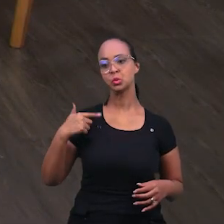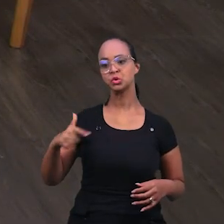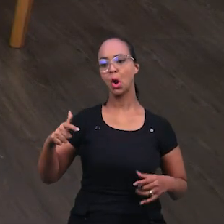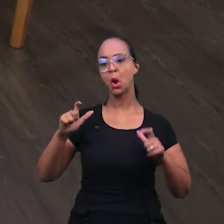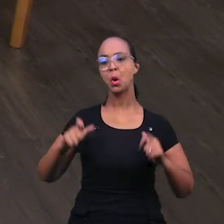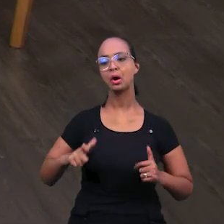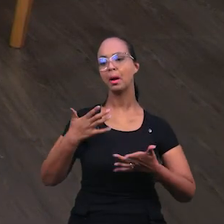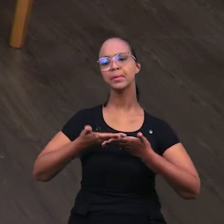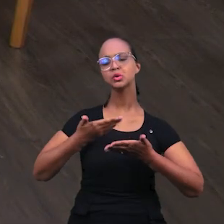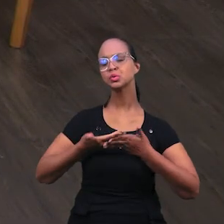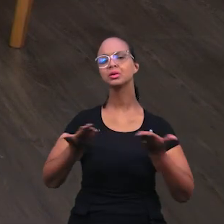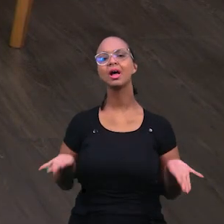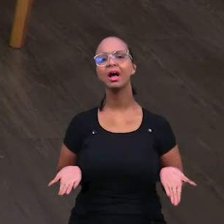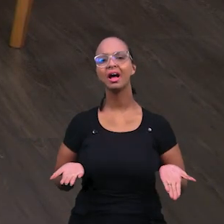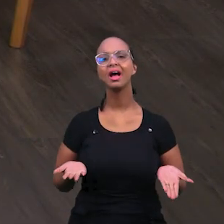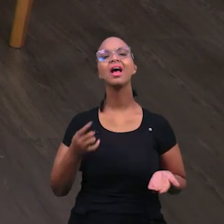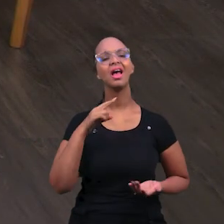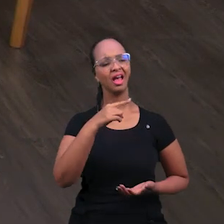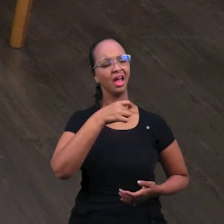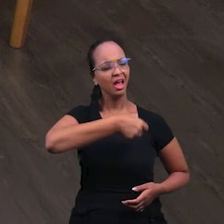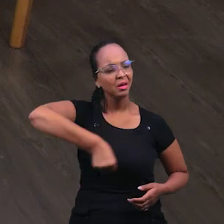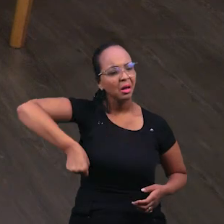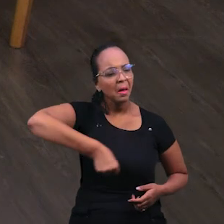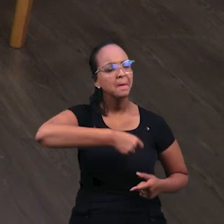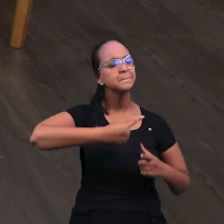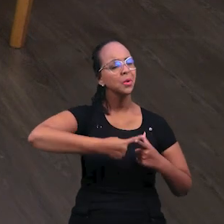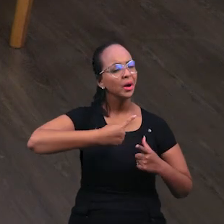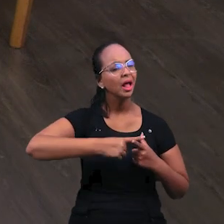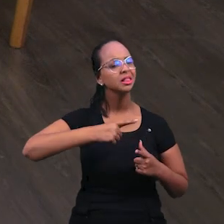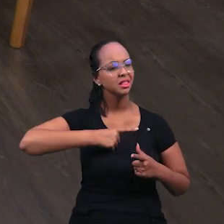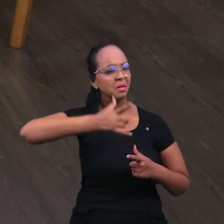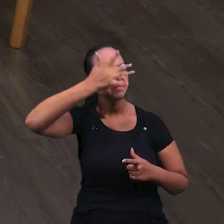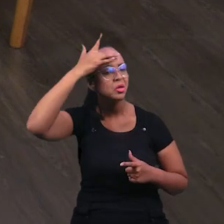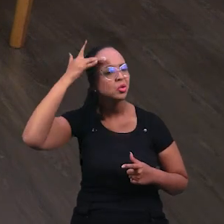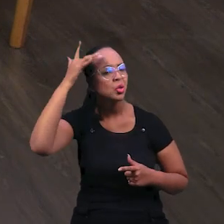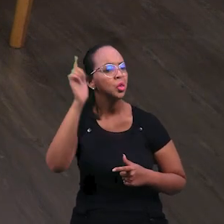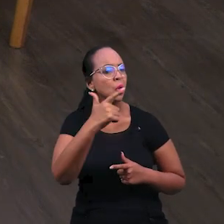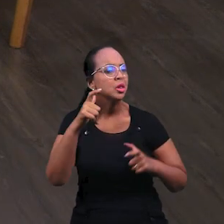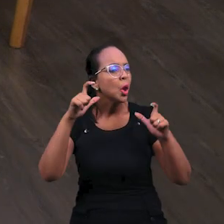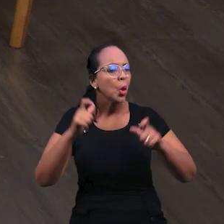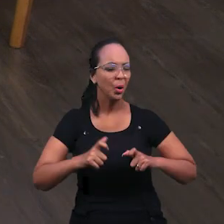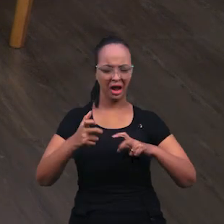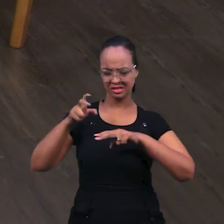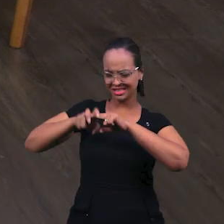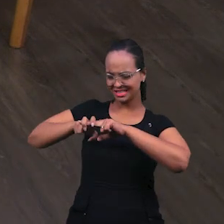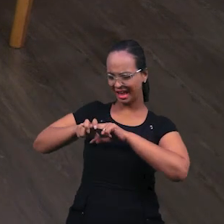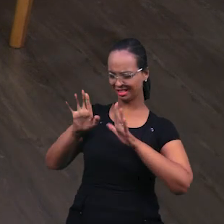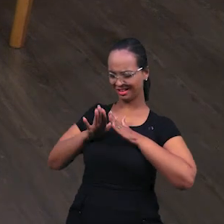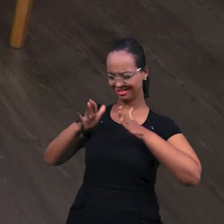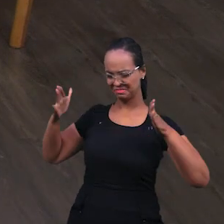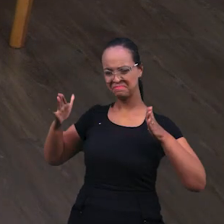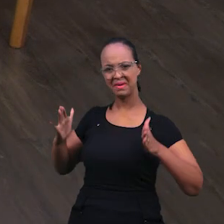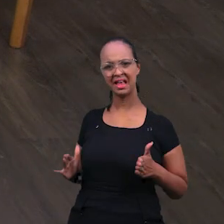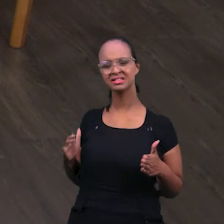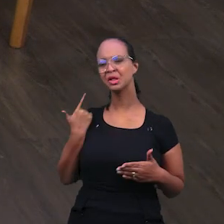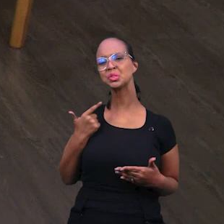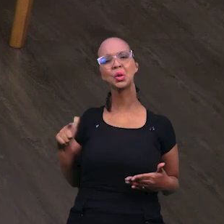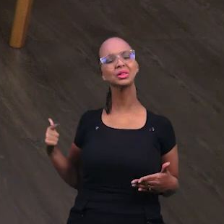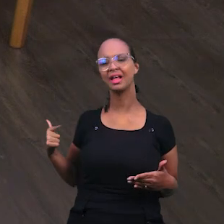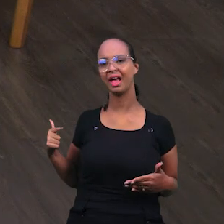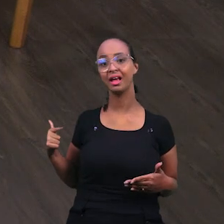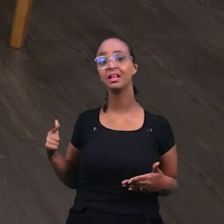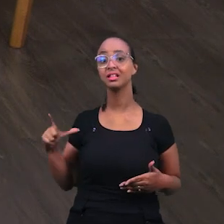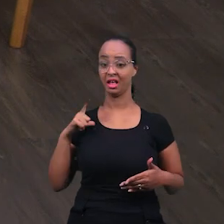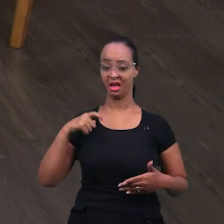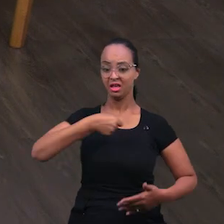passar roupa. Ela falou assim, Mônica, porque tem irmãos Isso. que não tem, né? Verdade, né? Tem irmãos